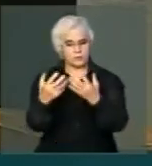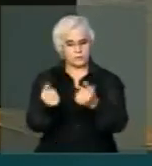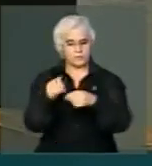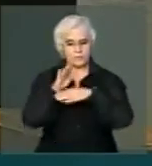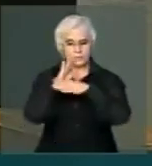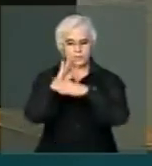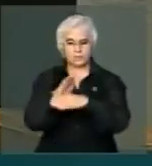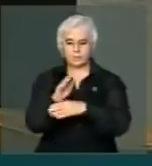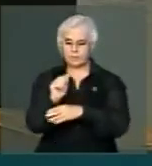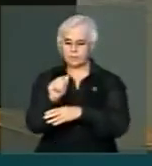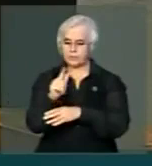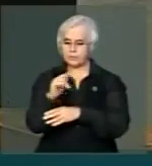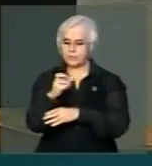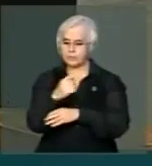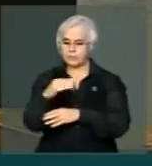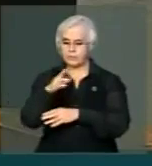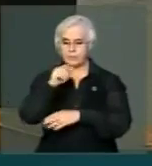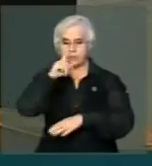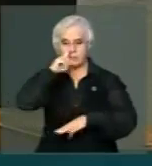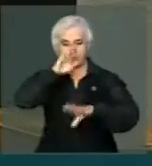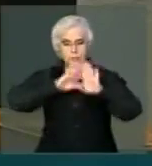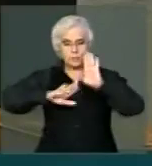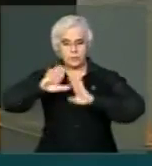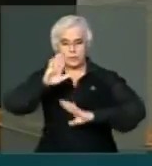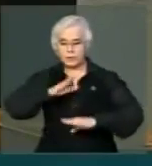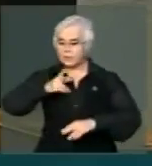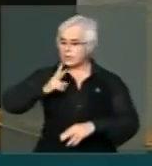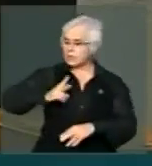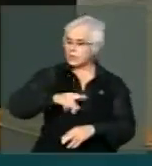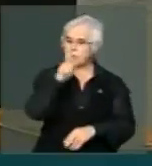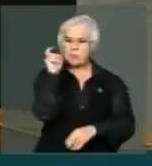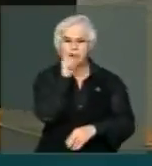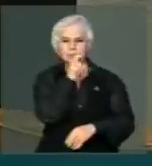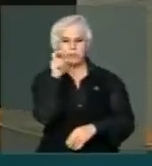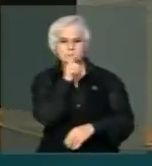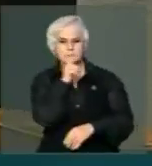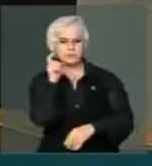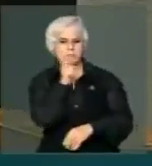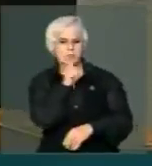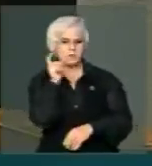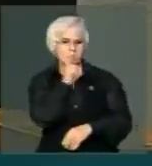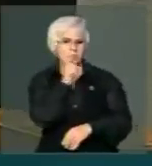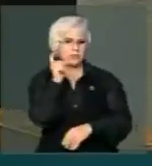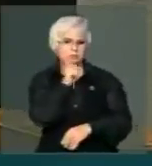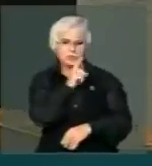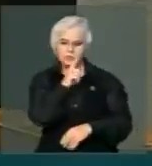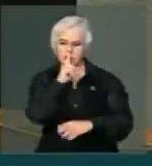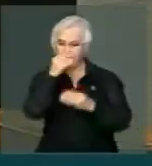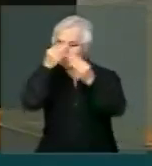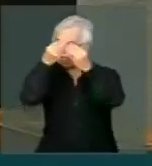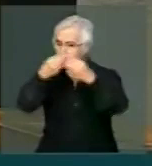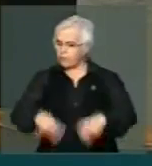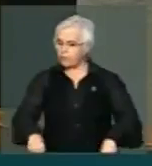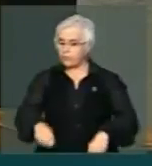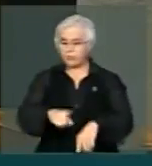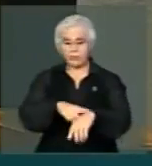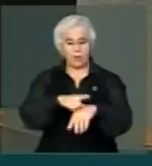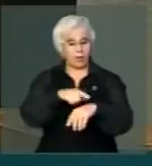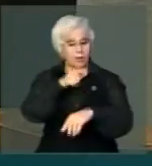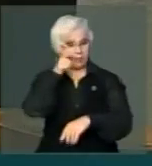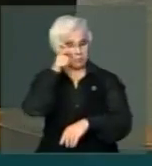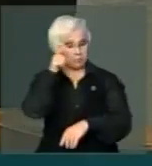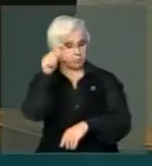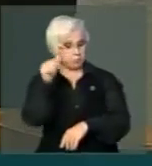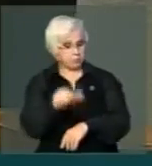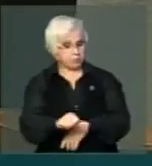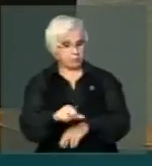às agências de risco que mentem descaradamente e se desmoralizam quando interessa. E